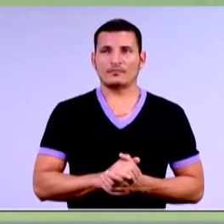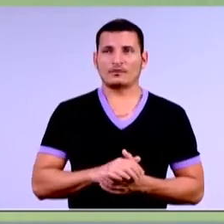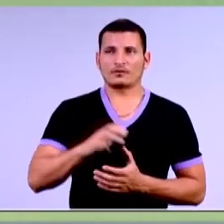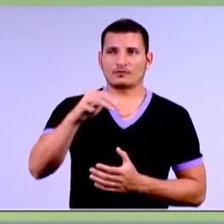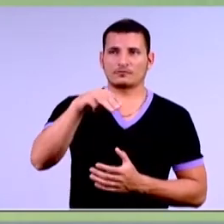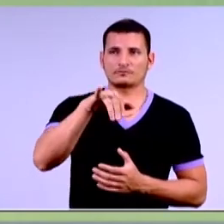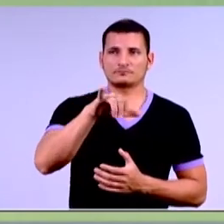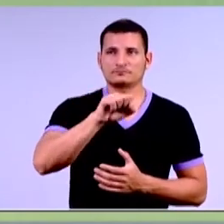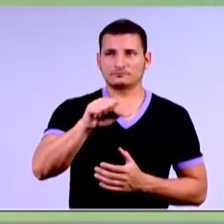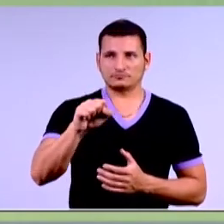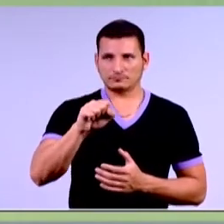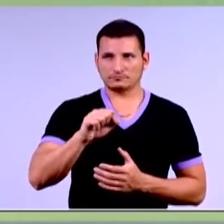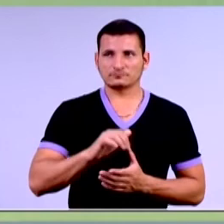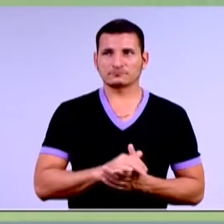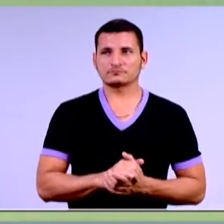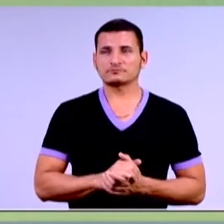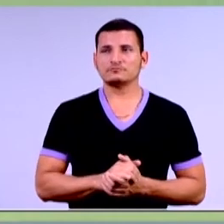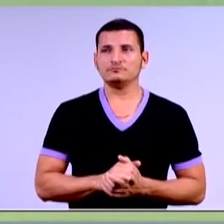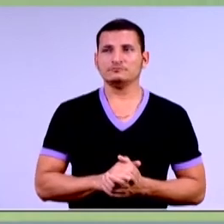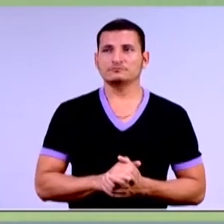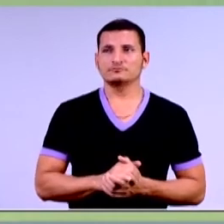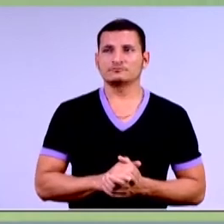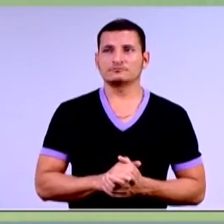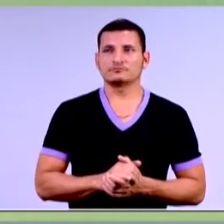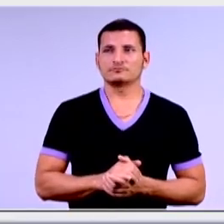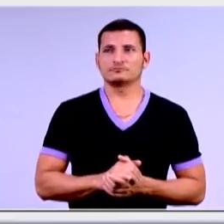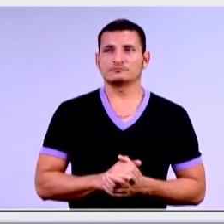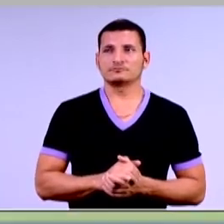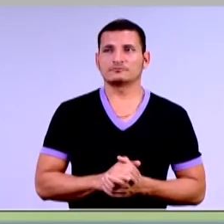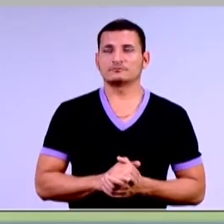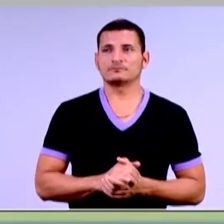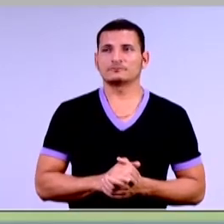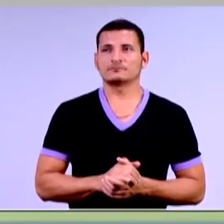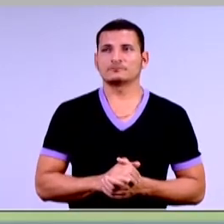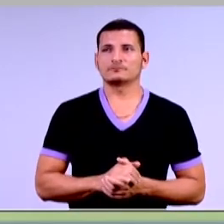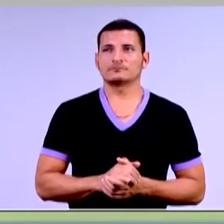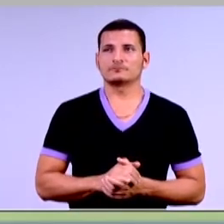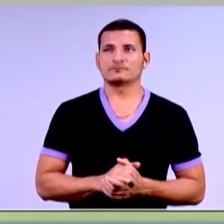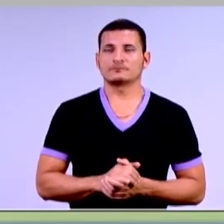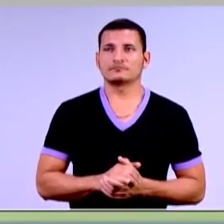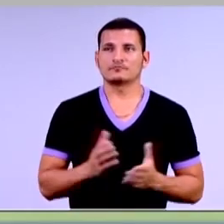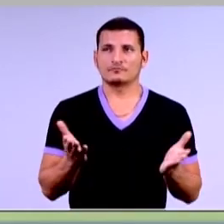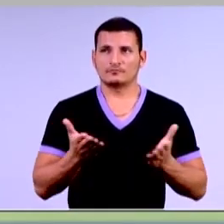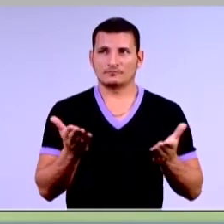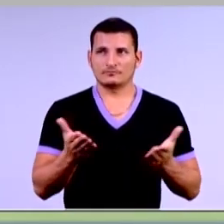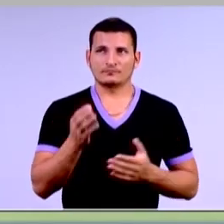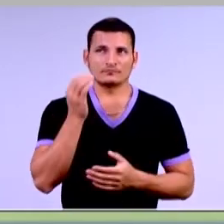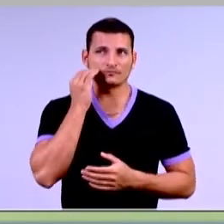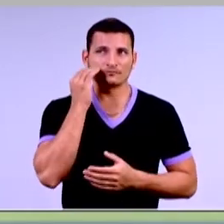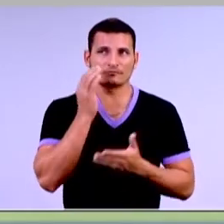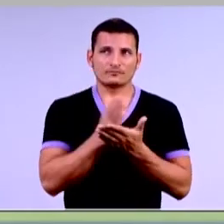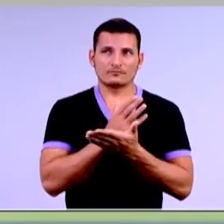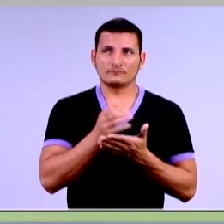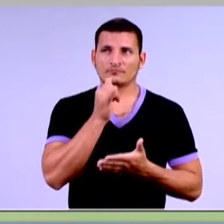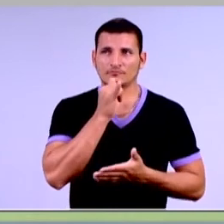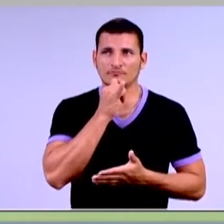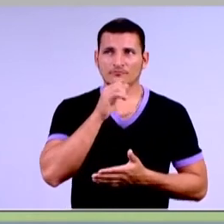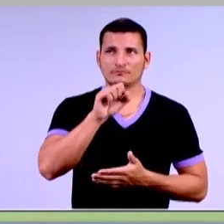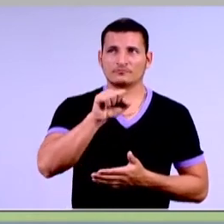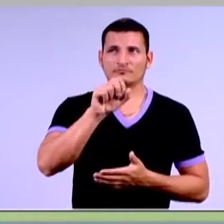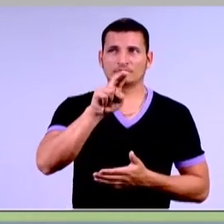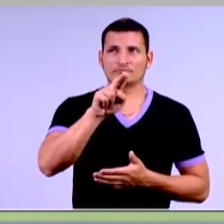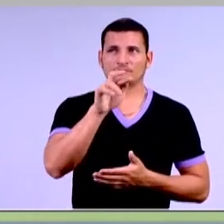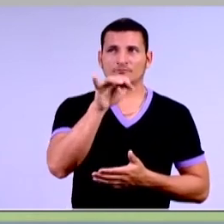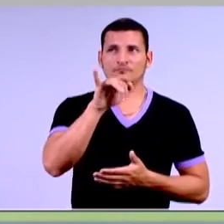mau mês anderson estúdios mal entendido agora alguns exemplos disso fixos na